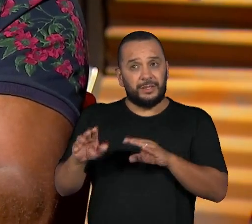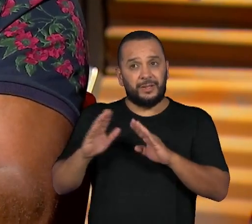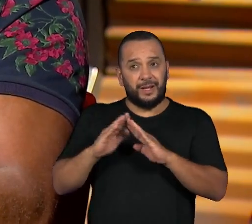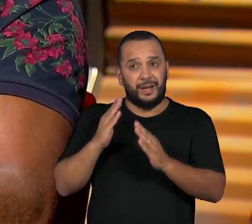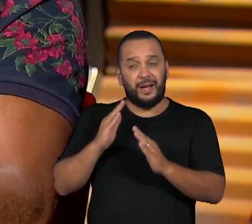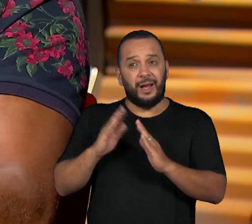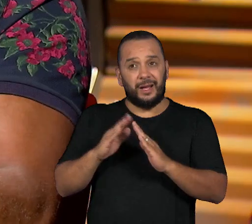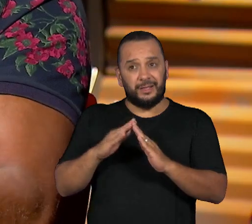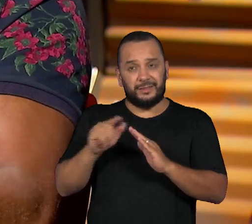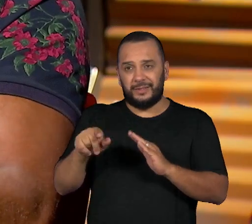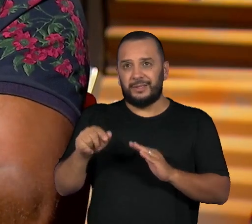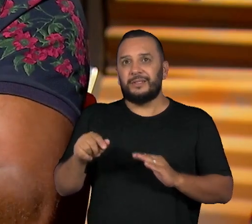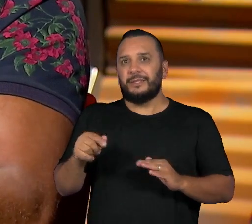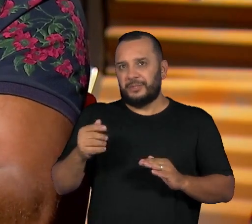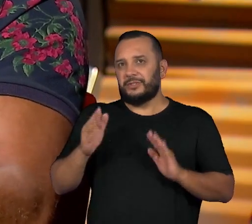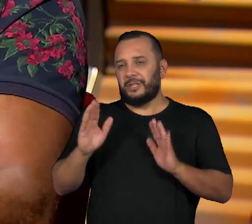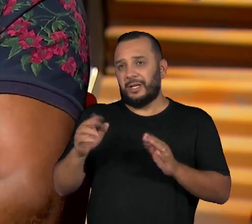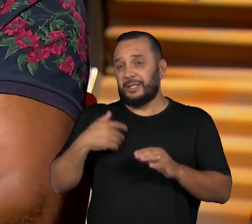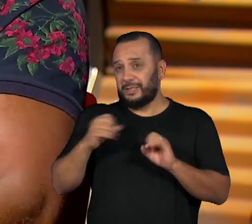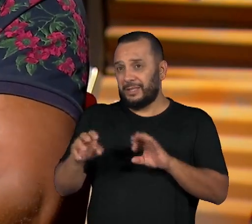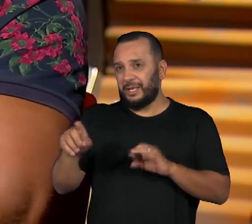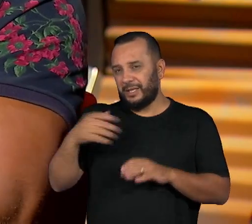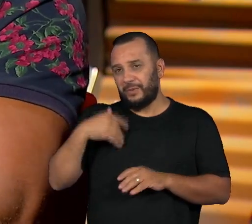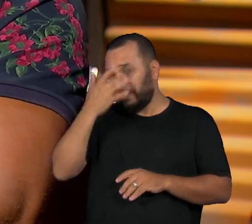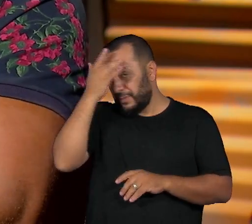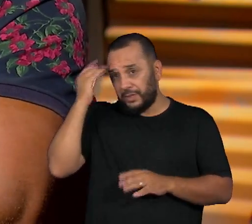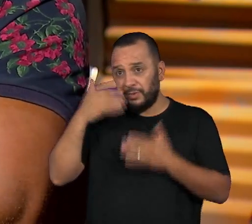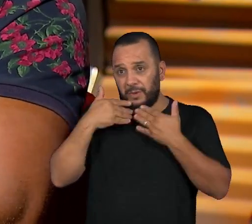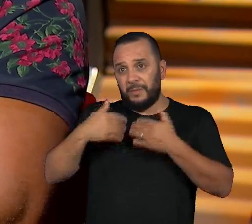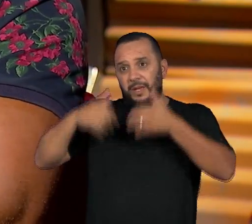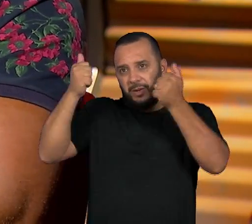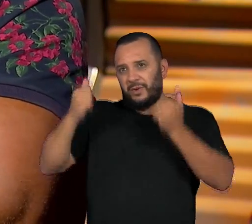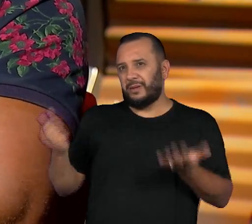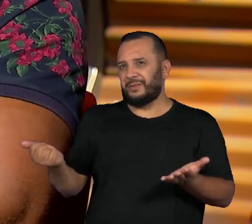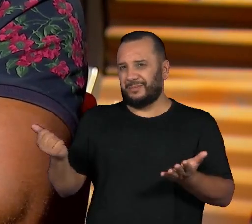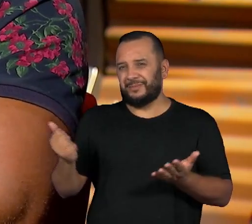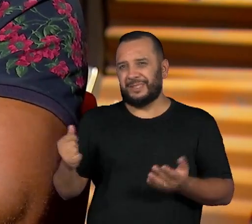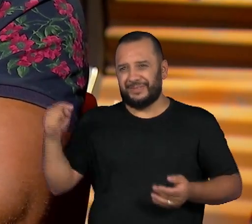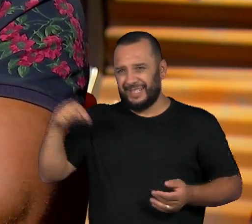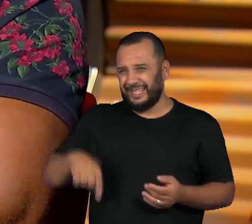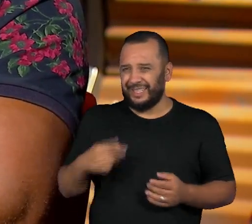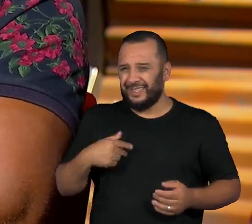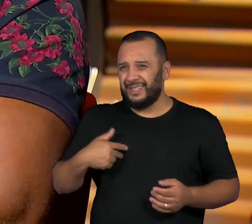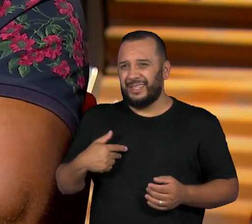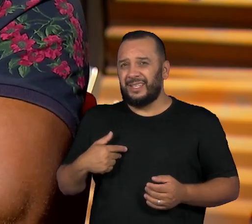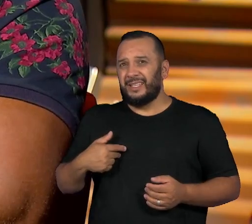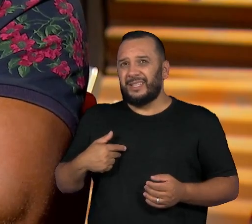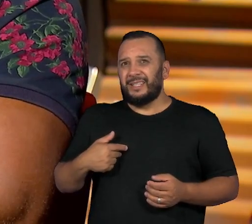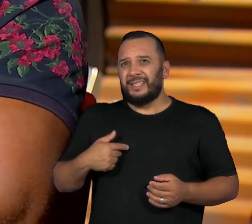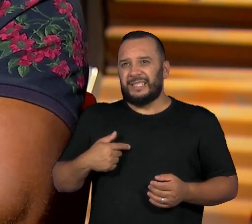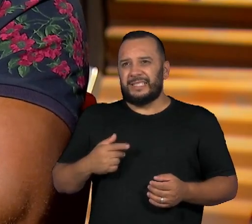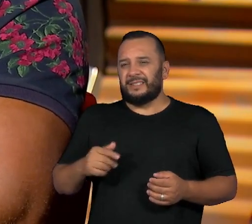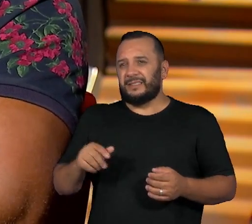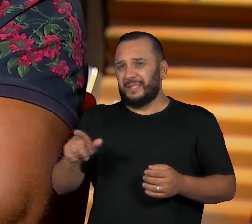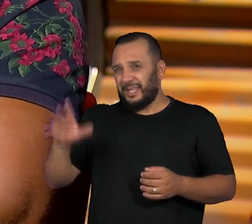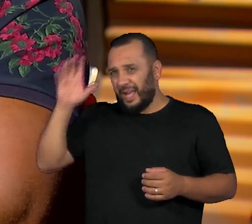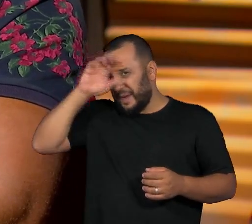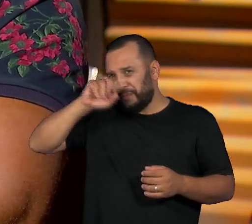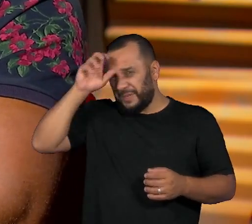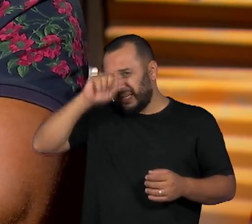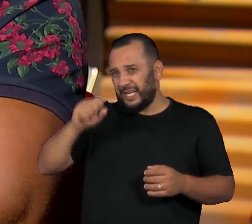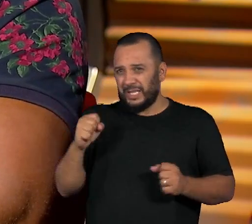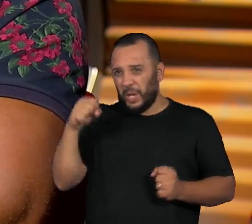casa, a gente vai tentar agregar para que ele seja uma pessoa melhor. Mas você vir aqui na academia para que ele